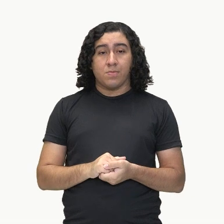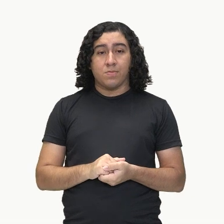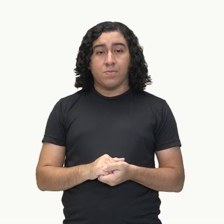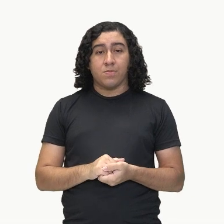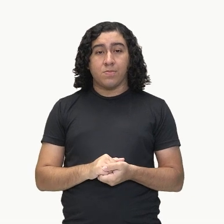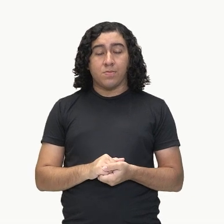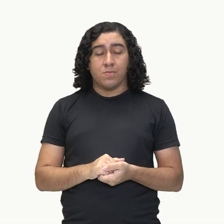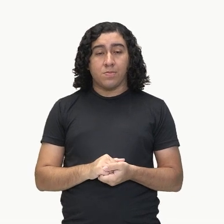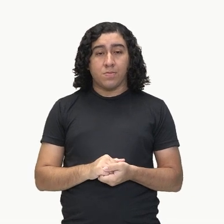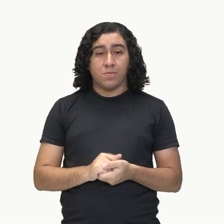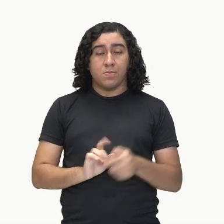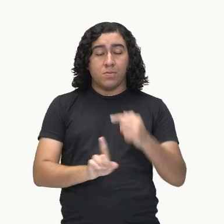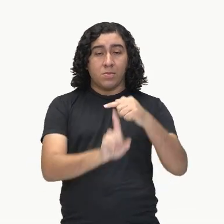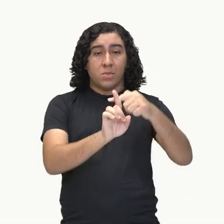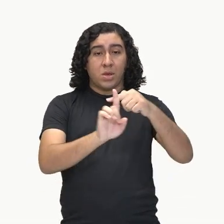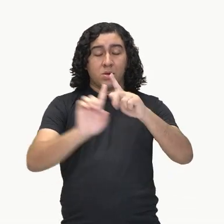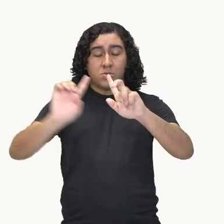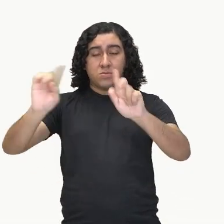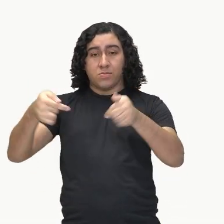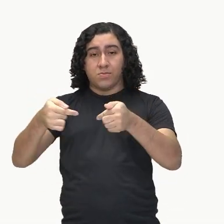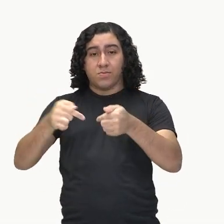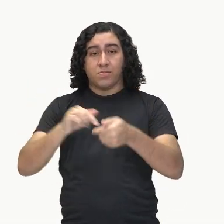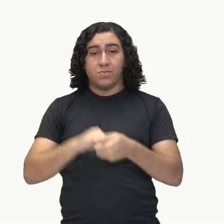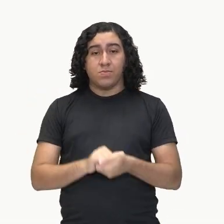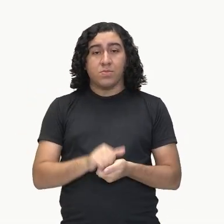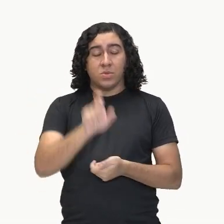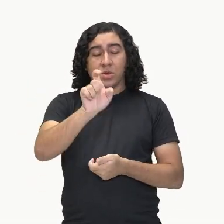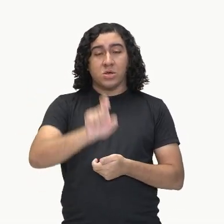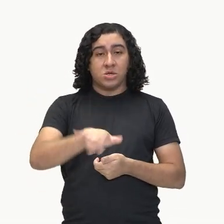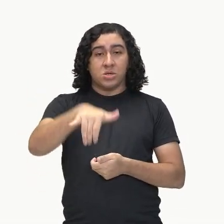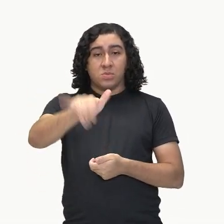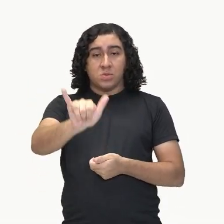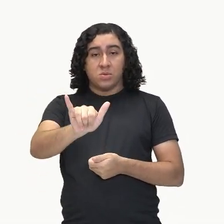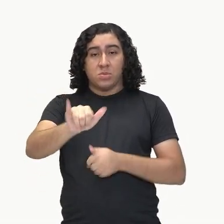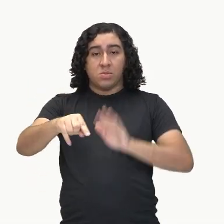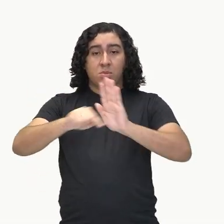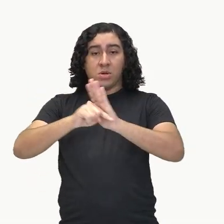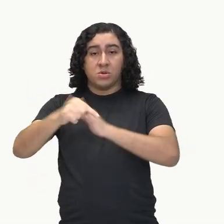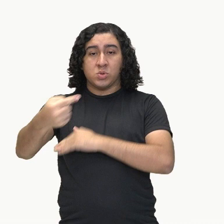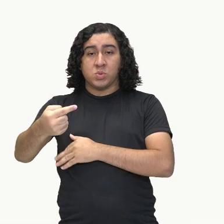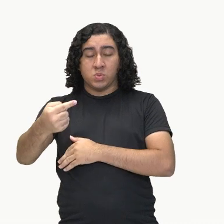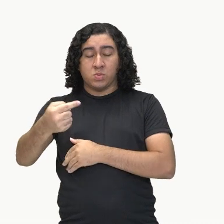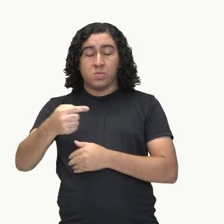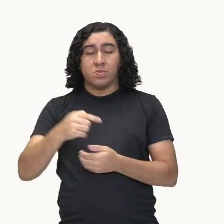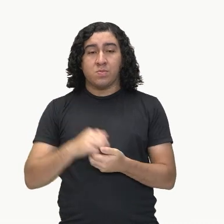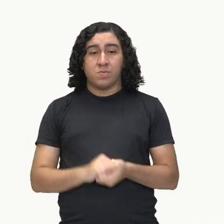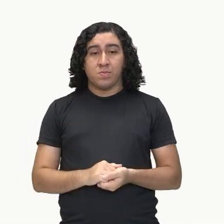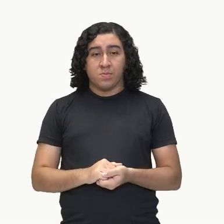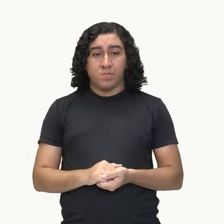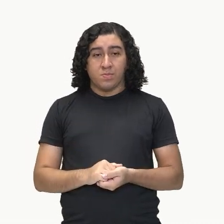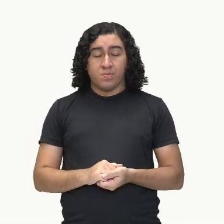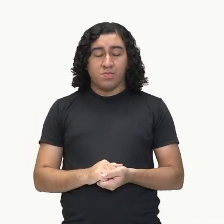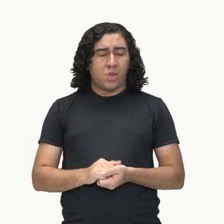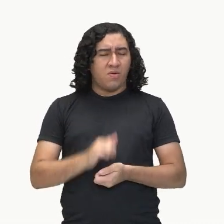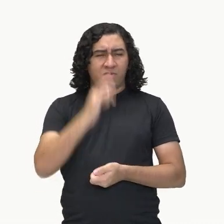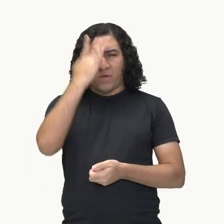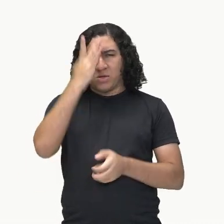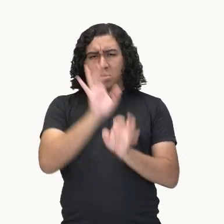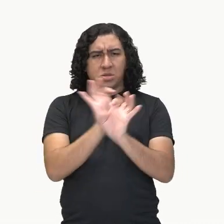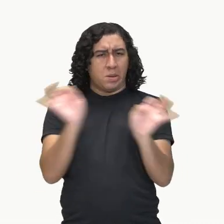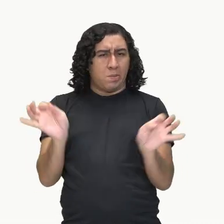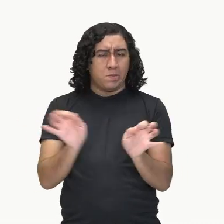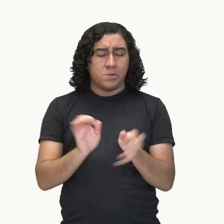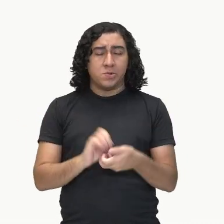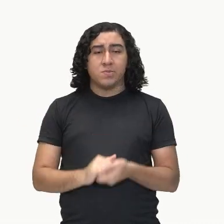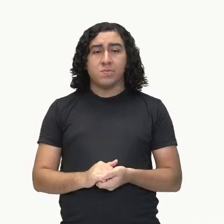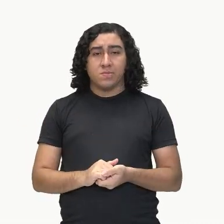adicionado a xy menos 1. Tá fácil, não é? Tá